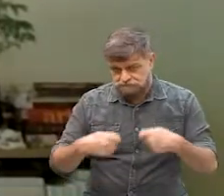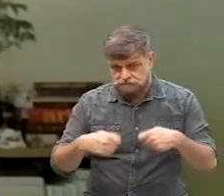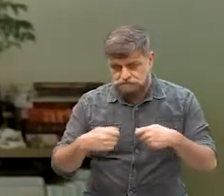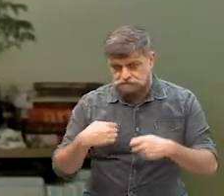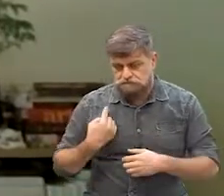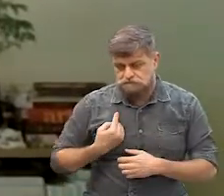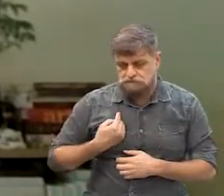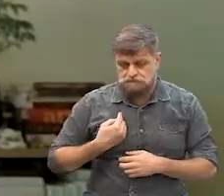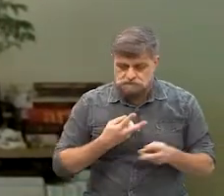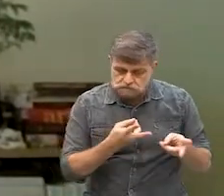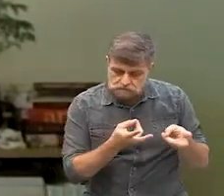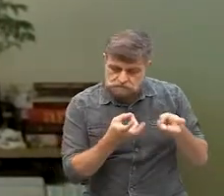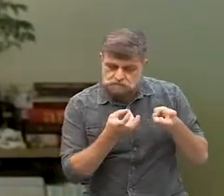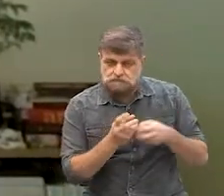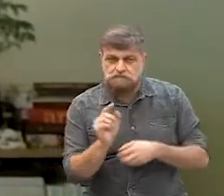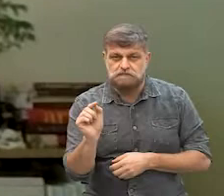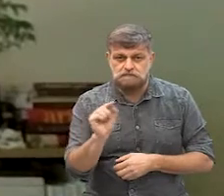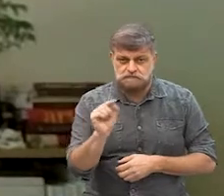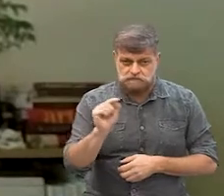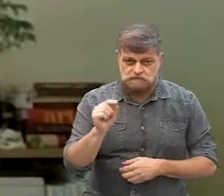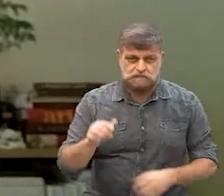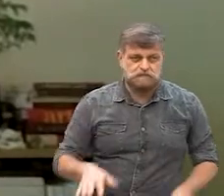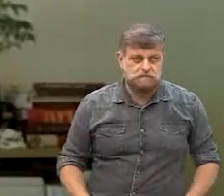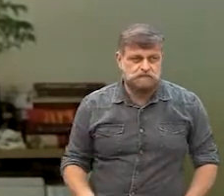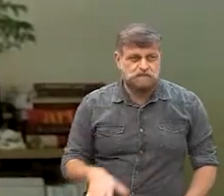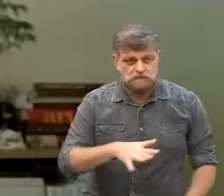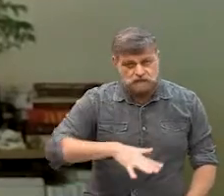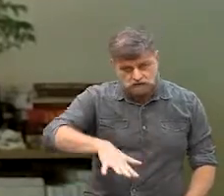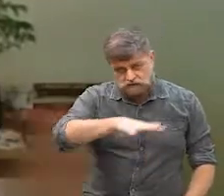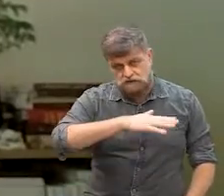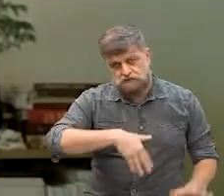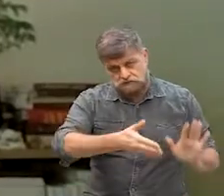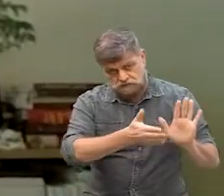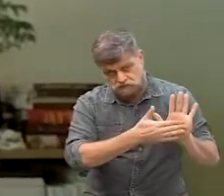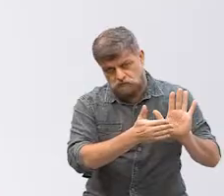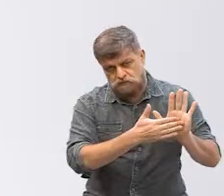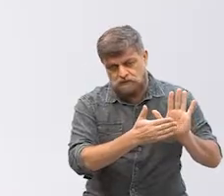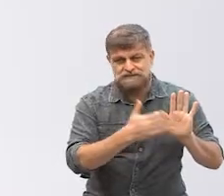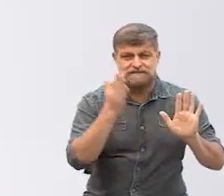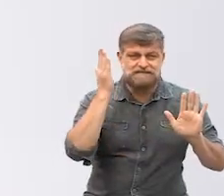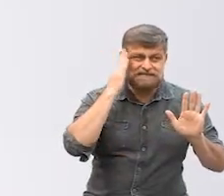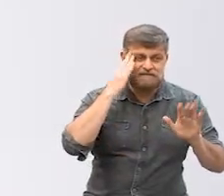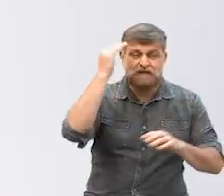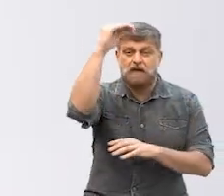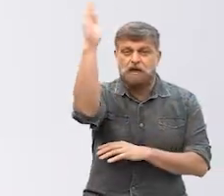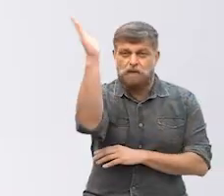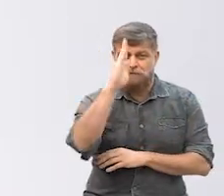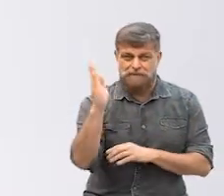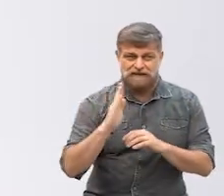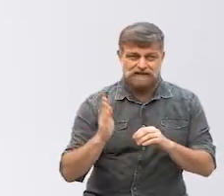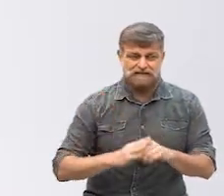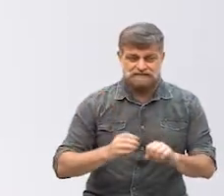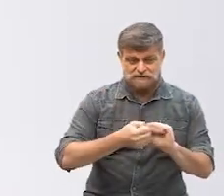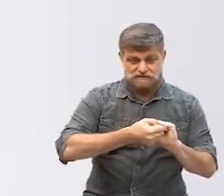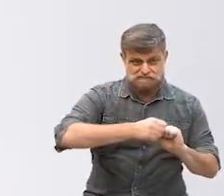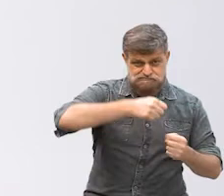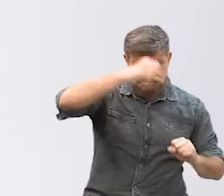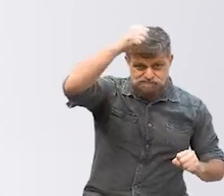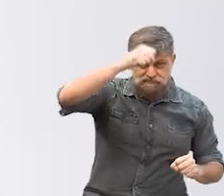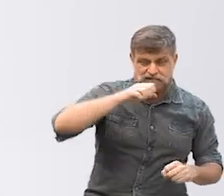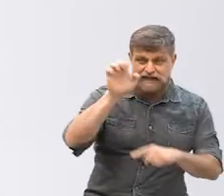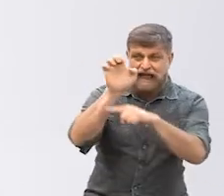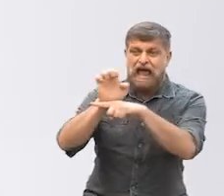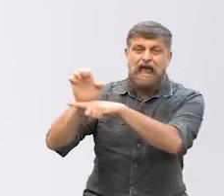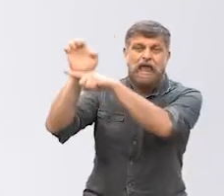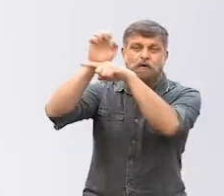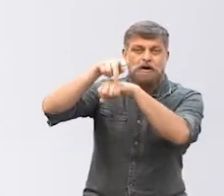gente pode olhar, claro, dentro das nossas proporções e entendendo que o Brasil é um país e a Europa é um conjunto de